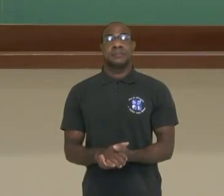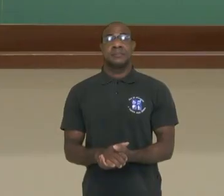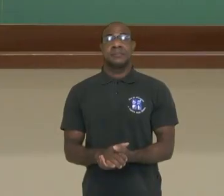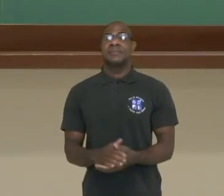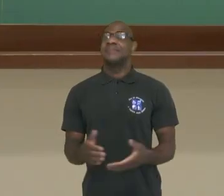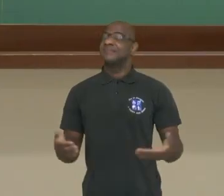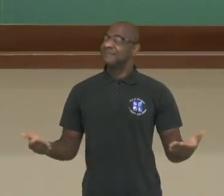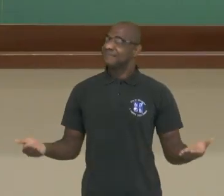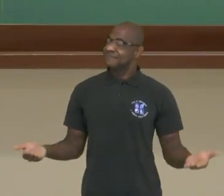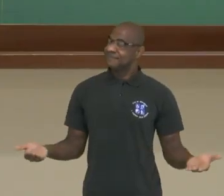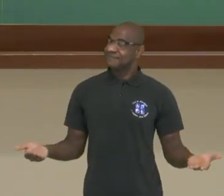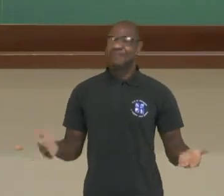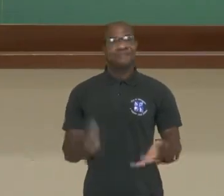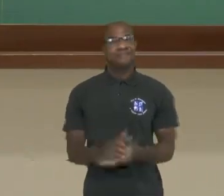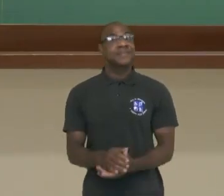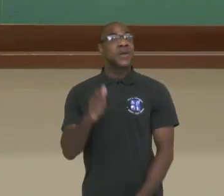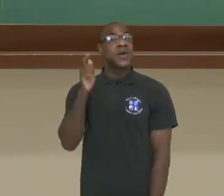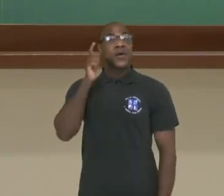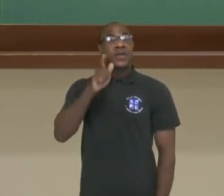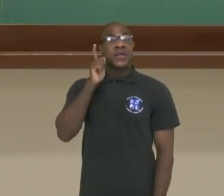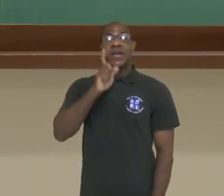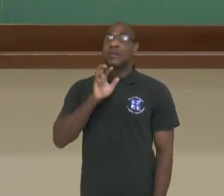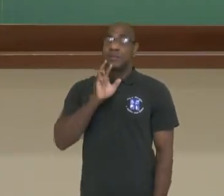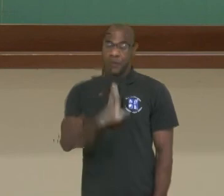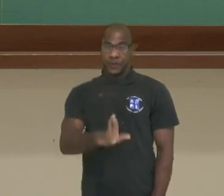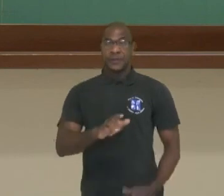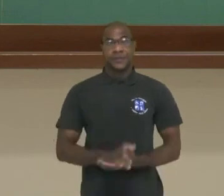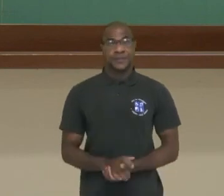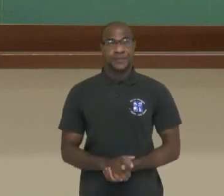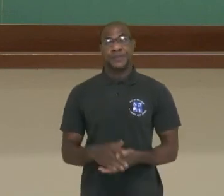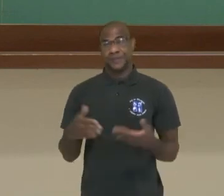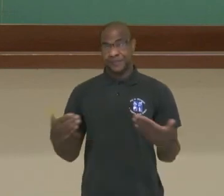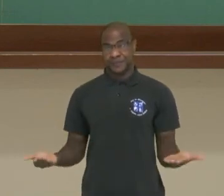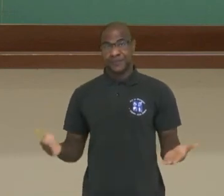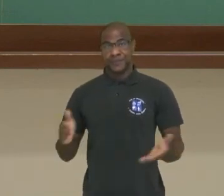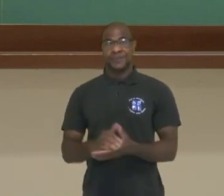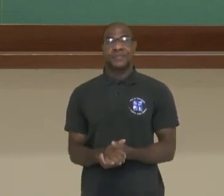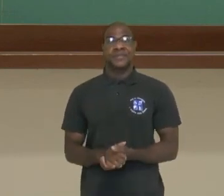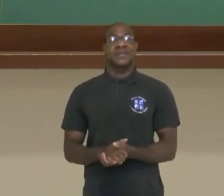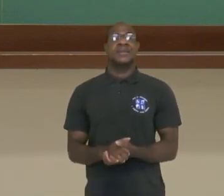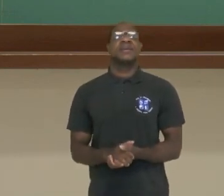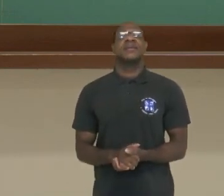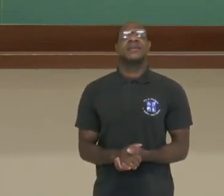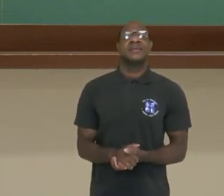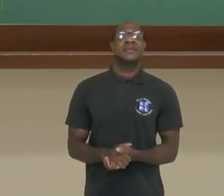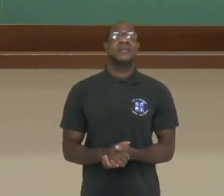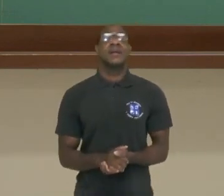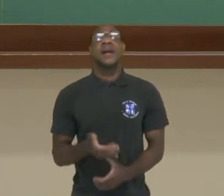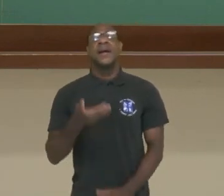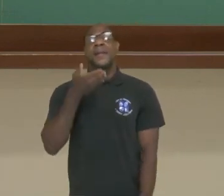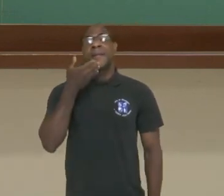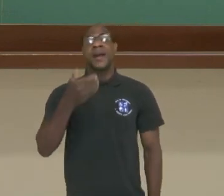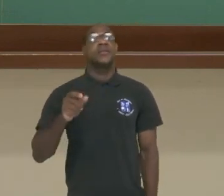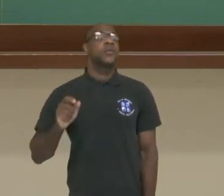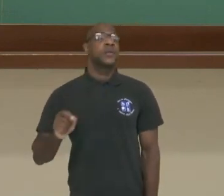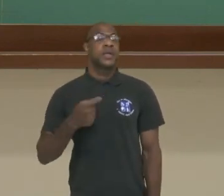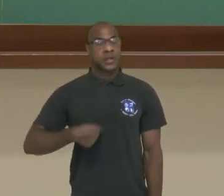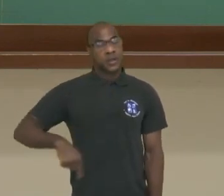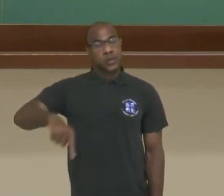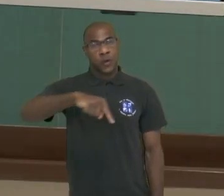Vamos lá, alunos? Conseguiram responder? Então, vamos juntos. Então, ele pede para que